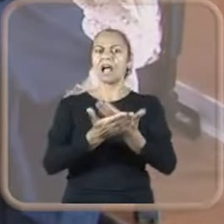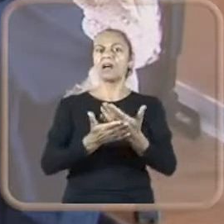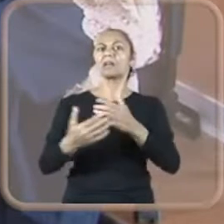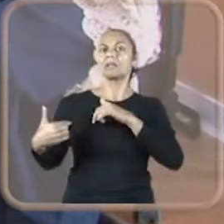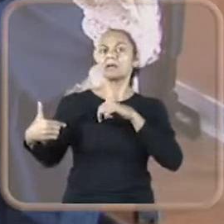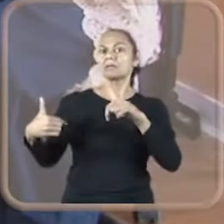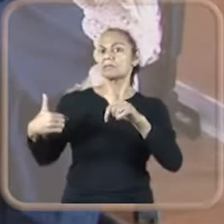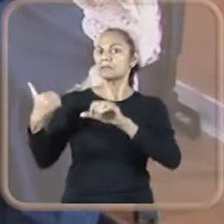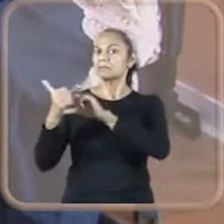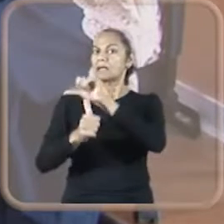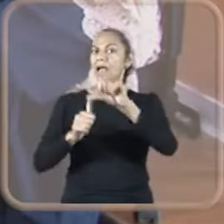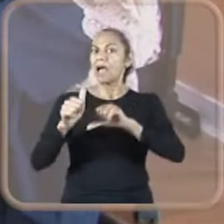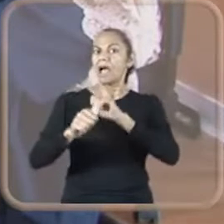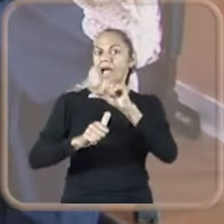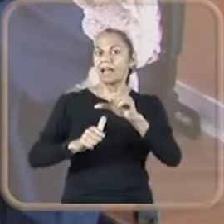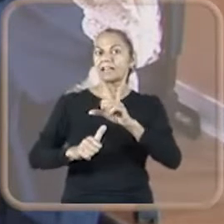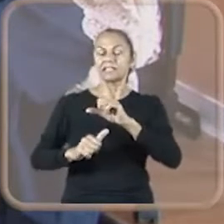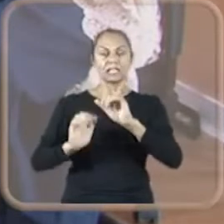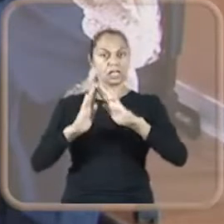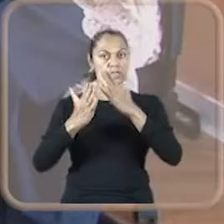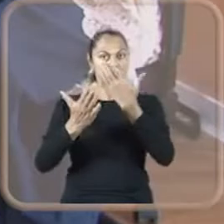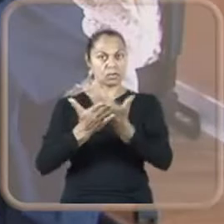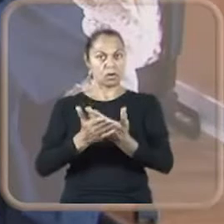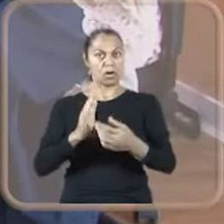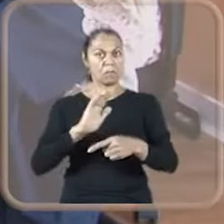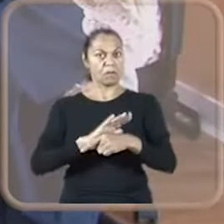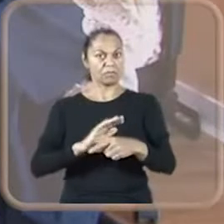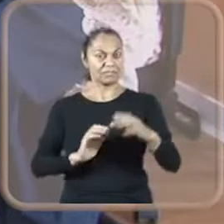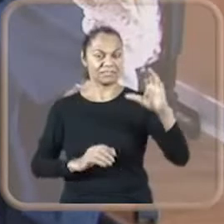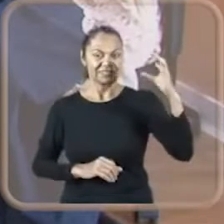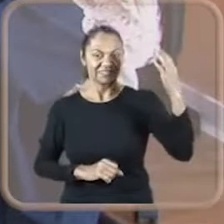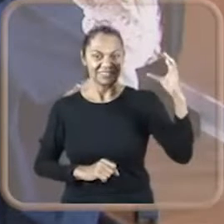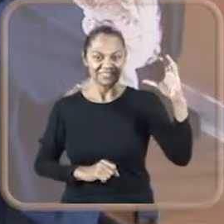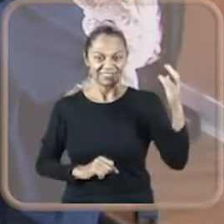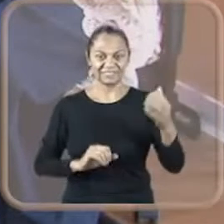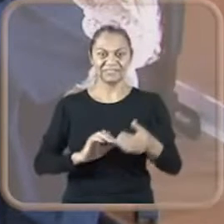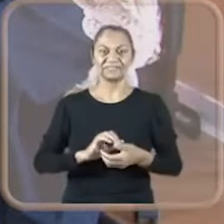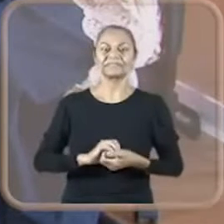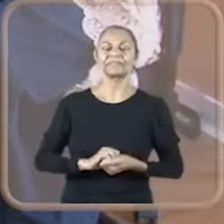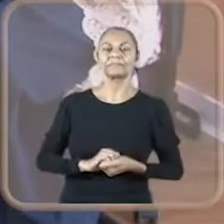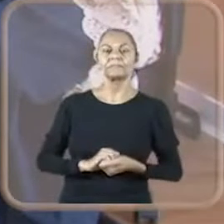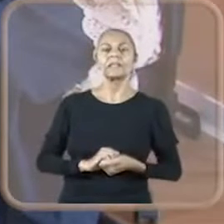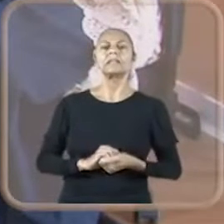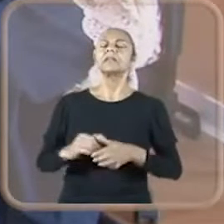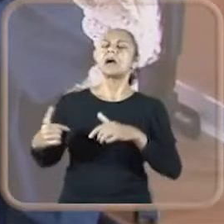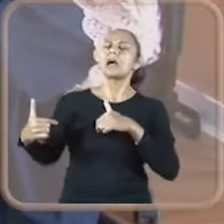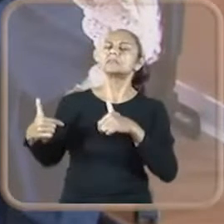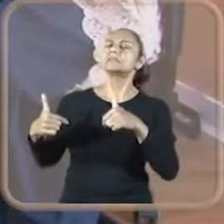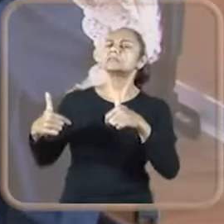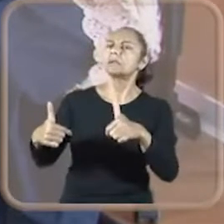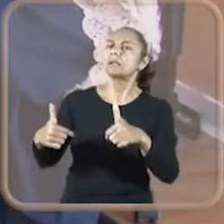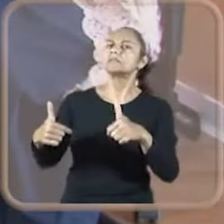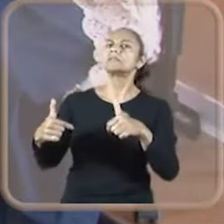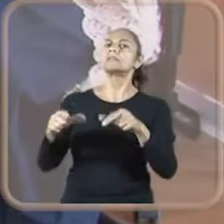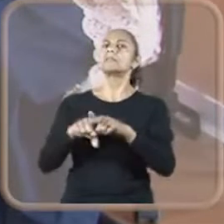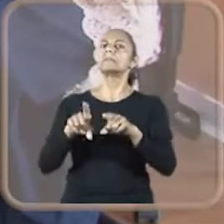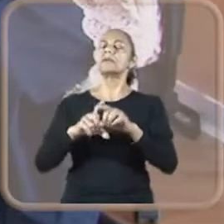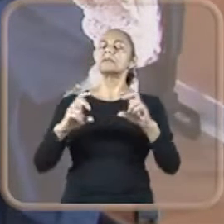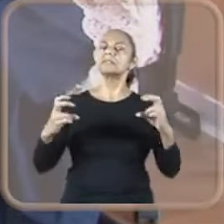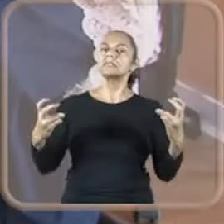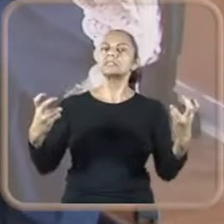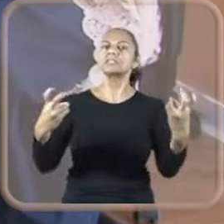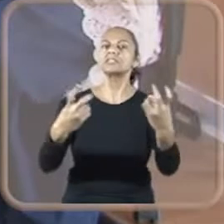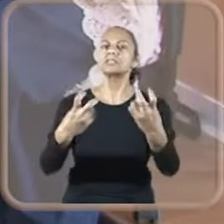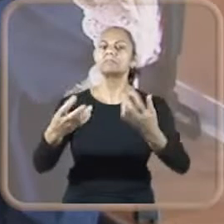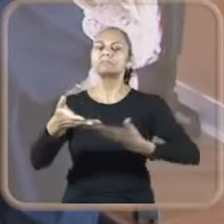das práticas restaurativas na rede municipal de Cariacica. Eu vi, doutora Patrícia, que as práticas de justiça restaurativa e os círculos de construção